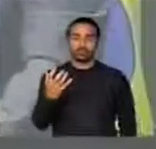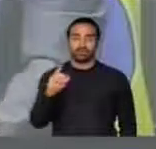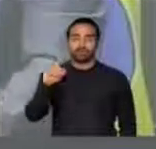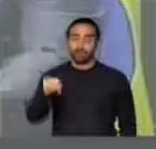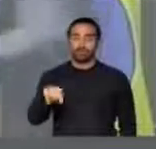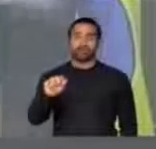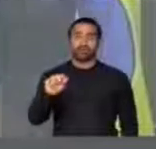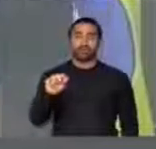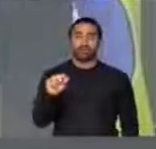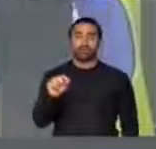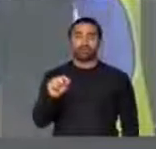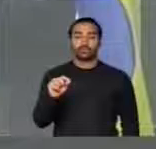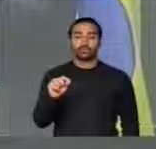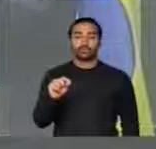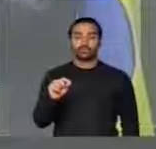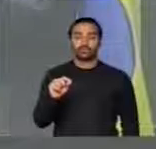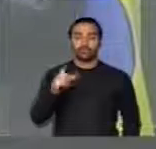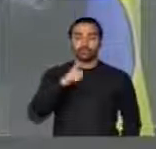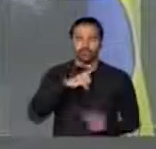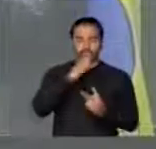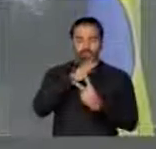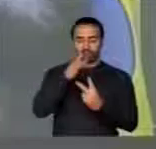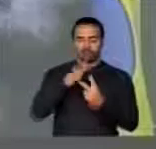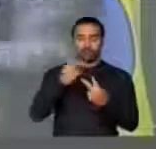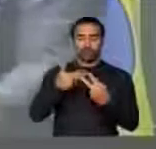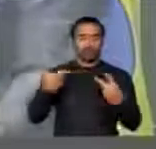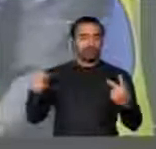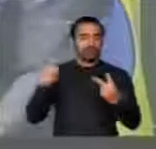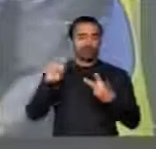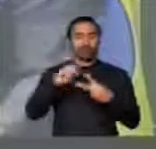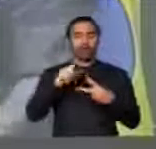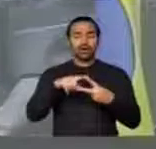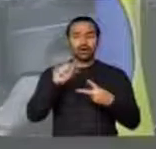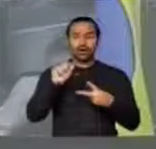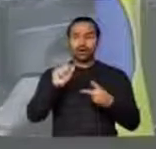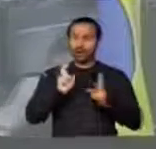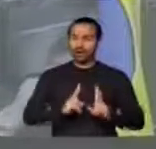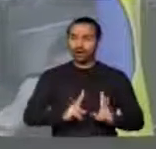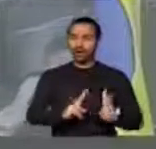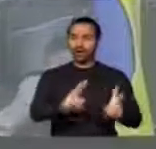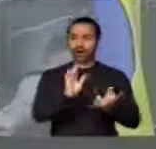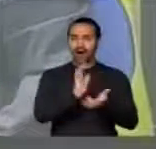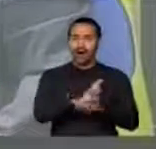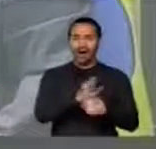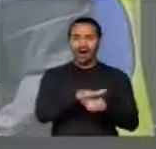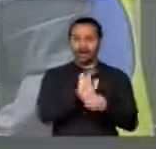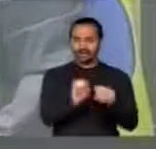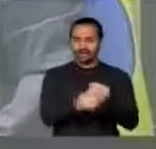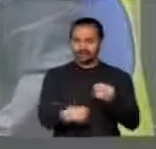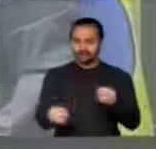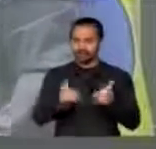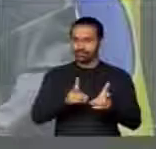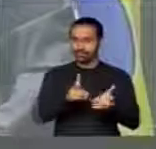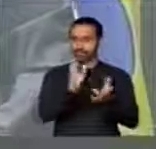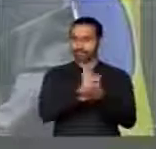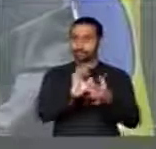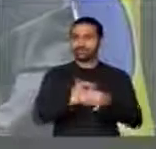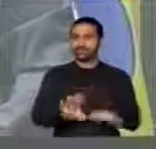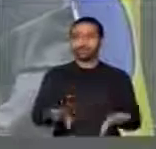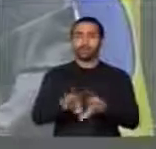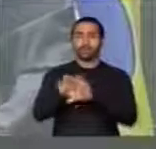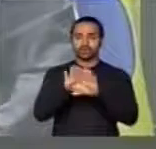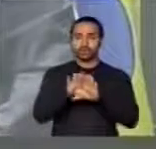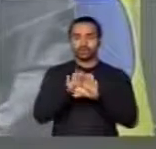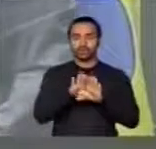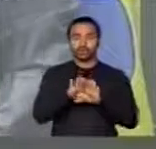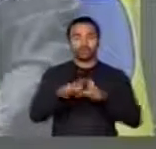necessariamente passa por dois eixos. O primeiro, a manutenção e o saneamento da nossa democracia.